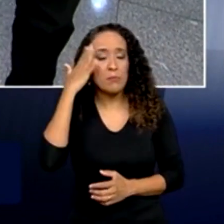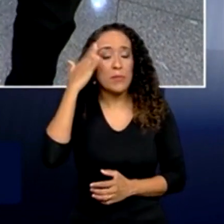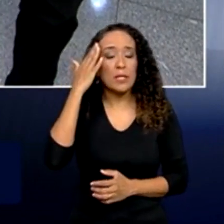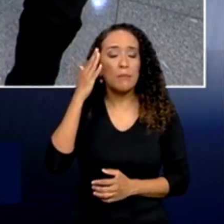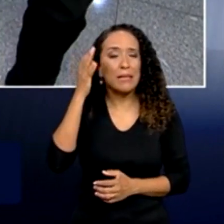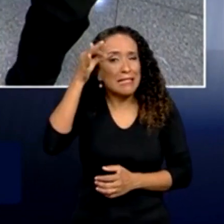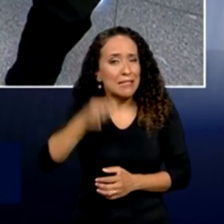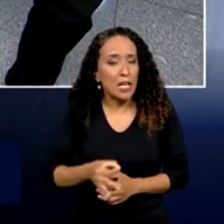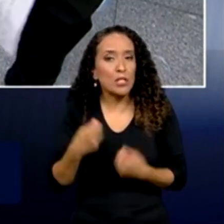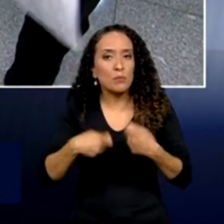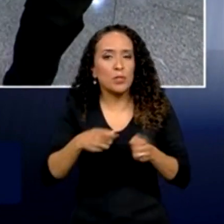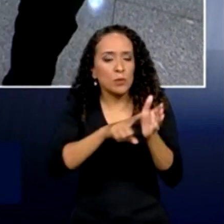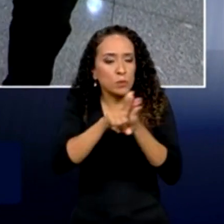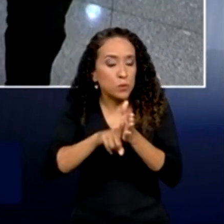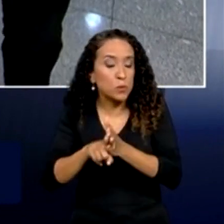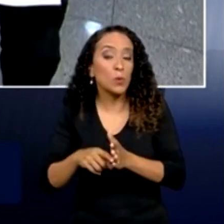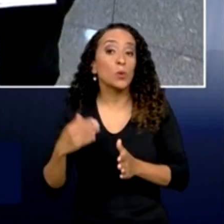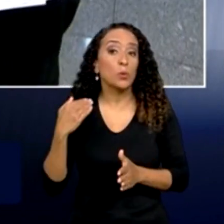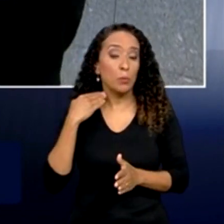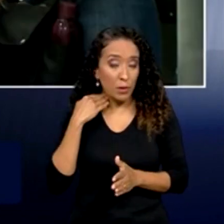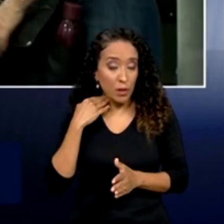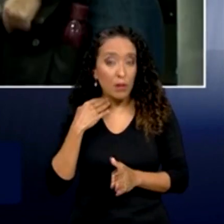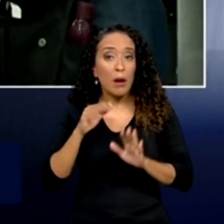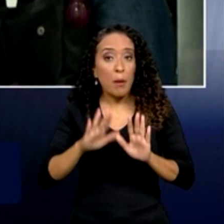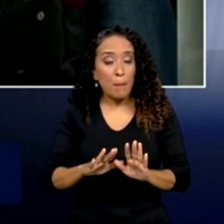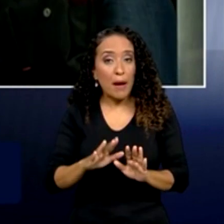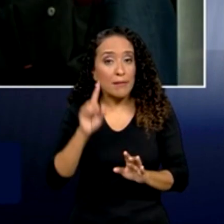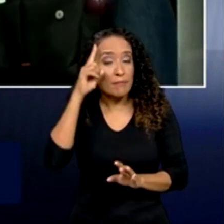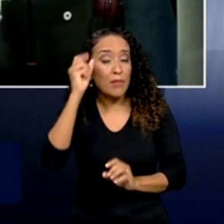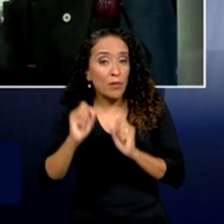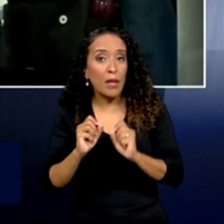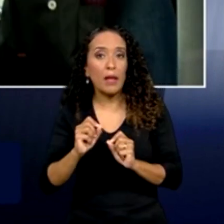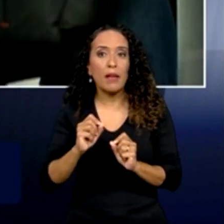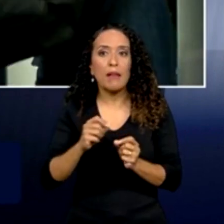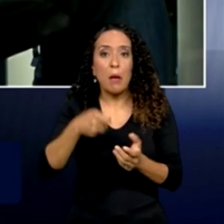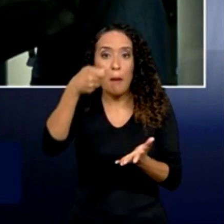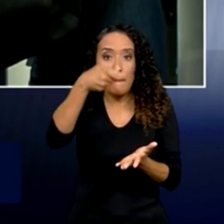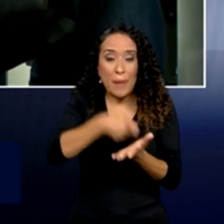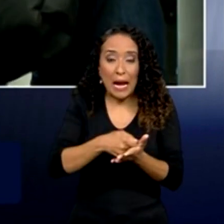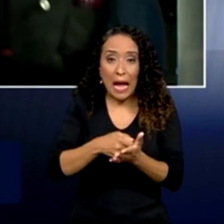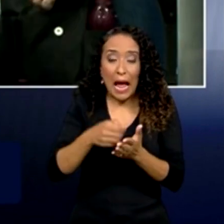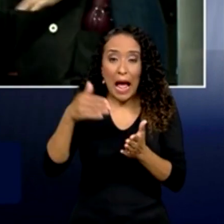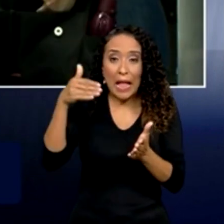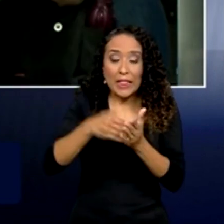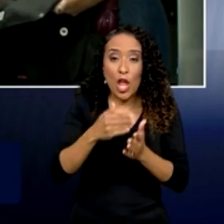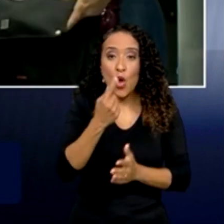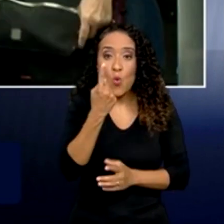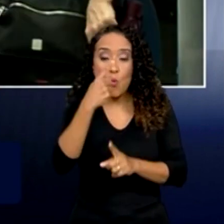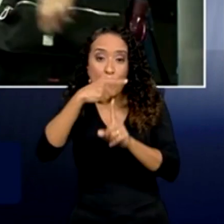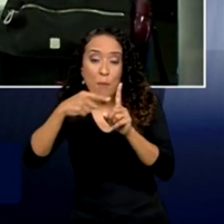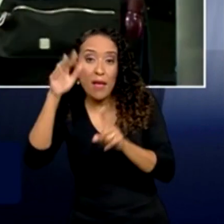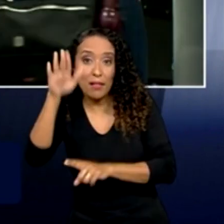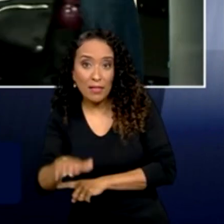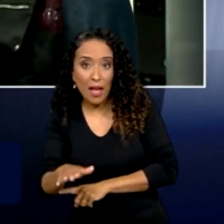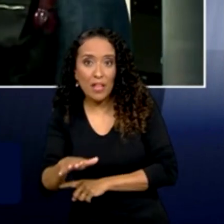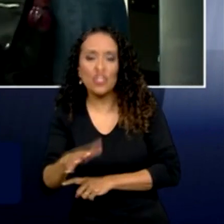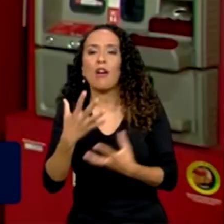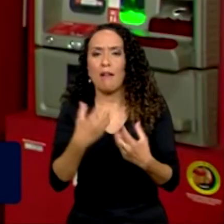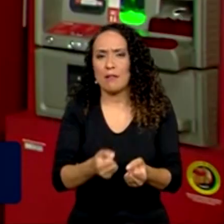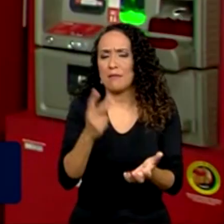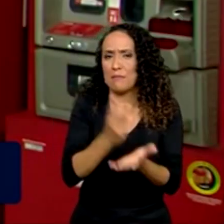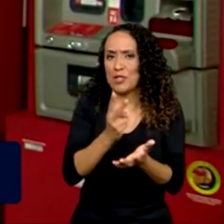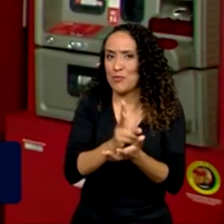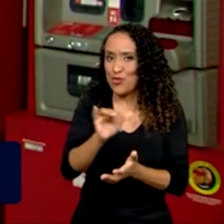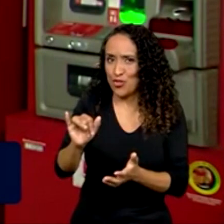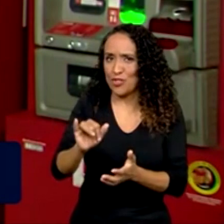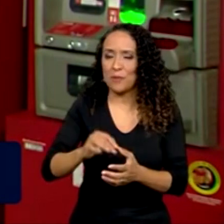prazo, tem que consultar a instituição financeira, mas a ideia é que os pagamentos feitos até 1h30 da tarde sejam compensados no mesmo